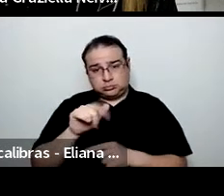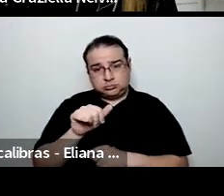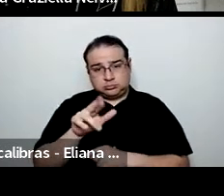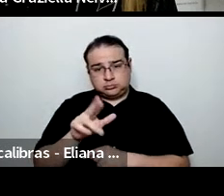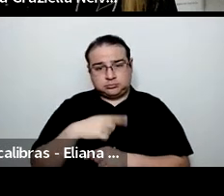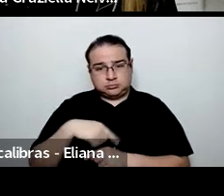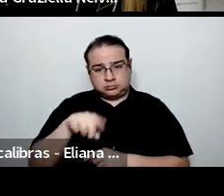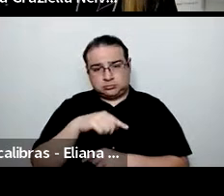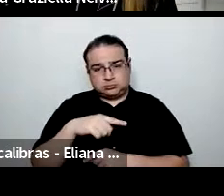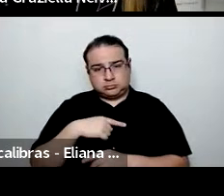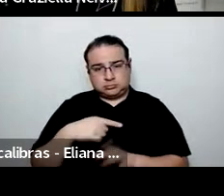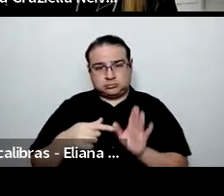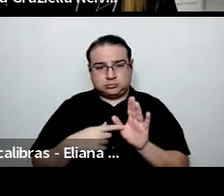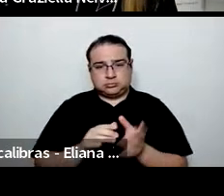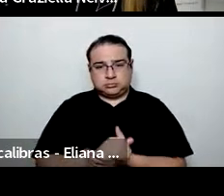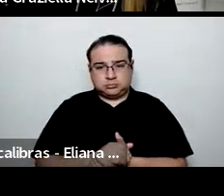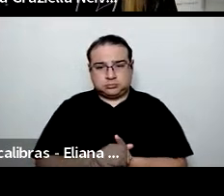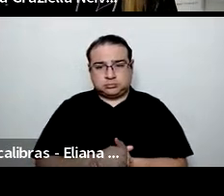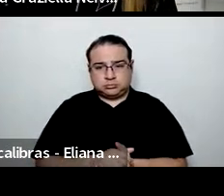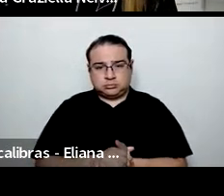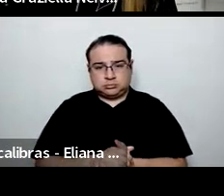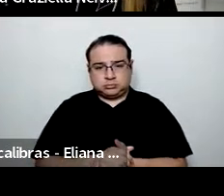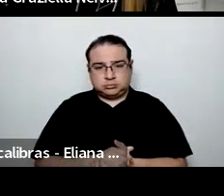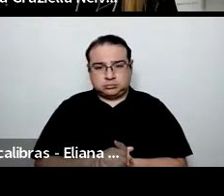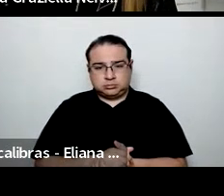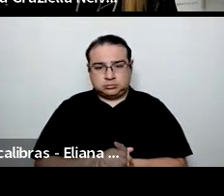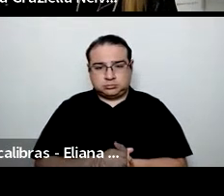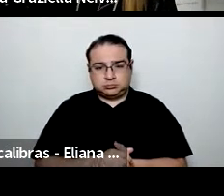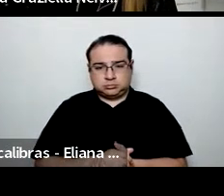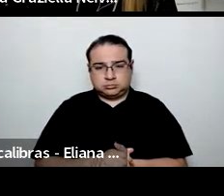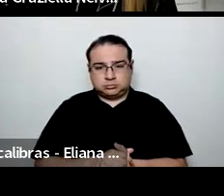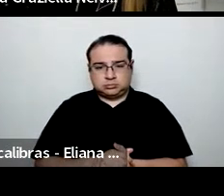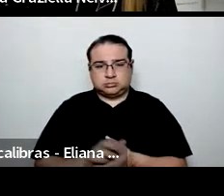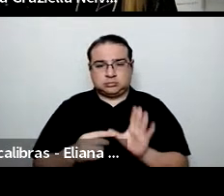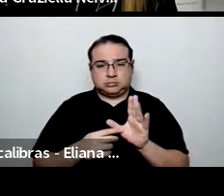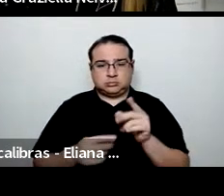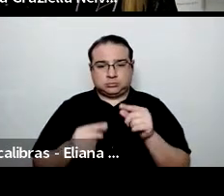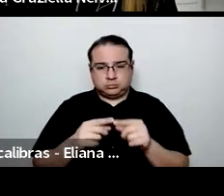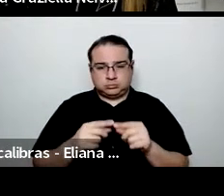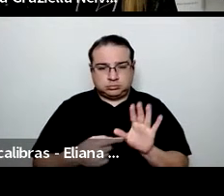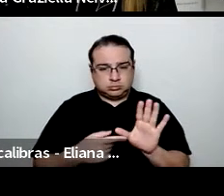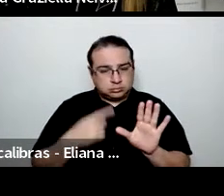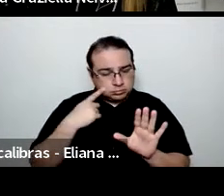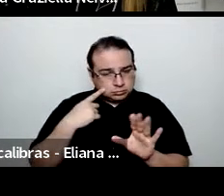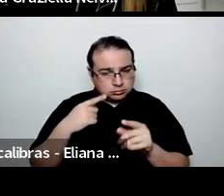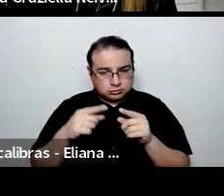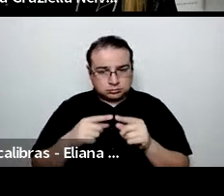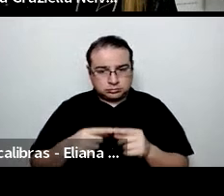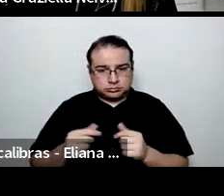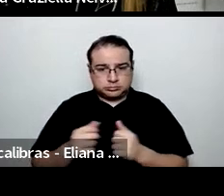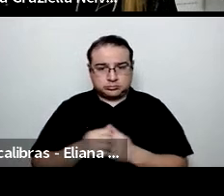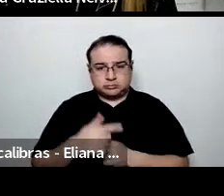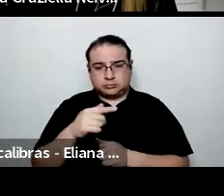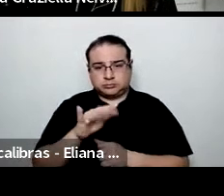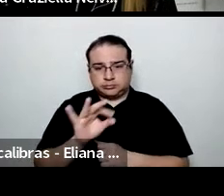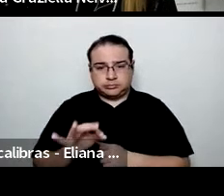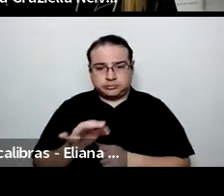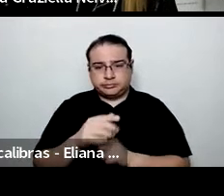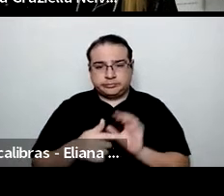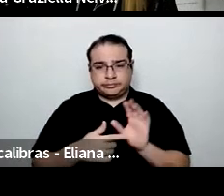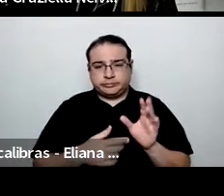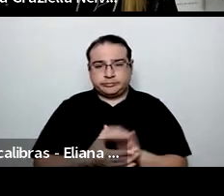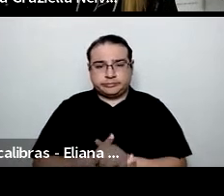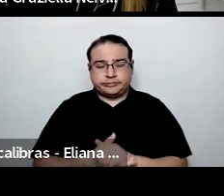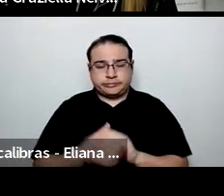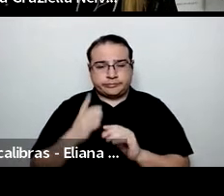nós vamos ter uma divergência de uma irregularidade que importa o por volta de sete porcento ao tal de